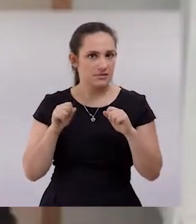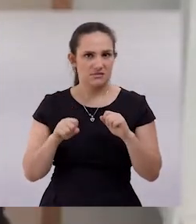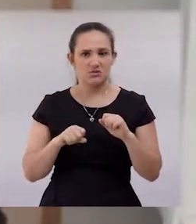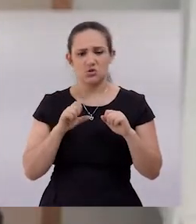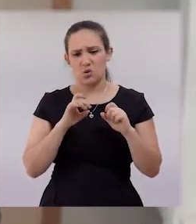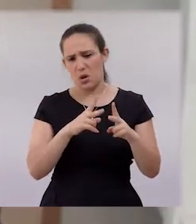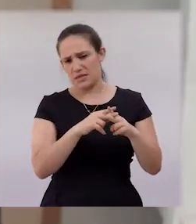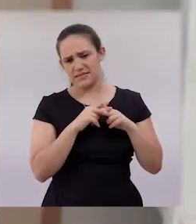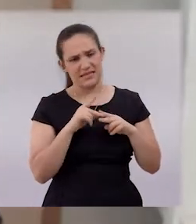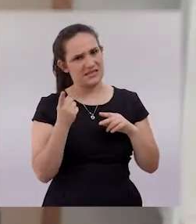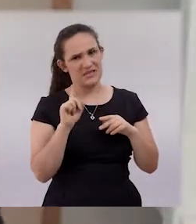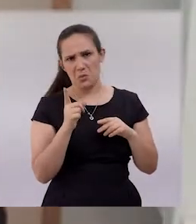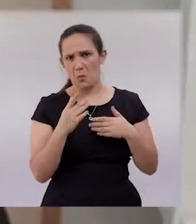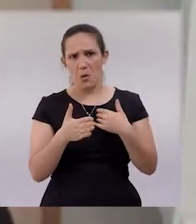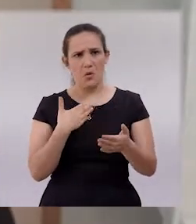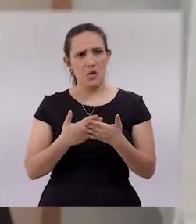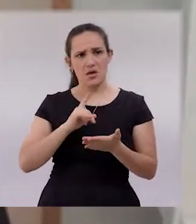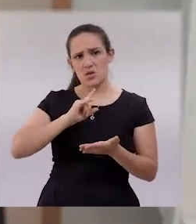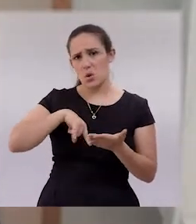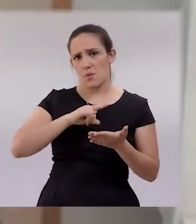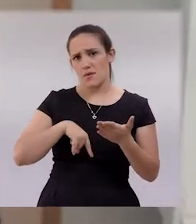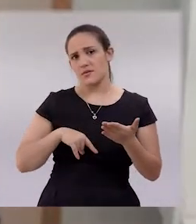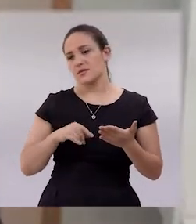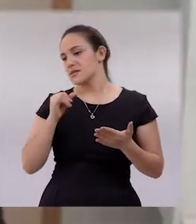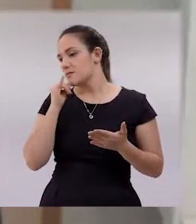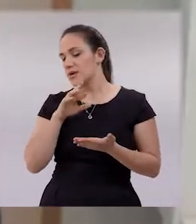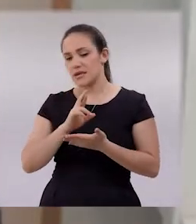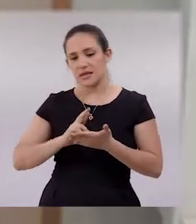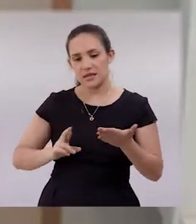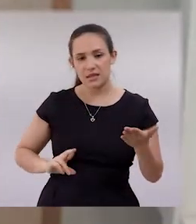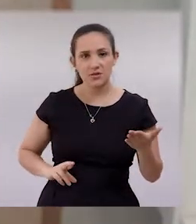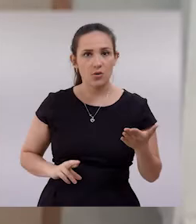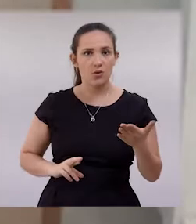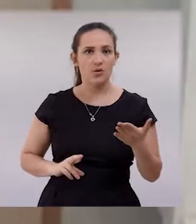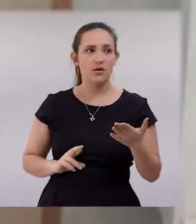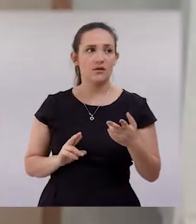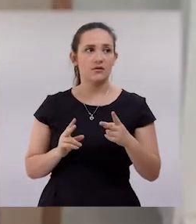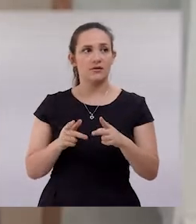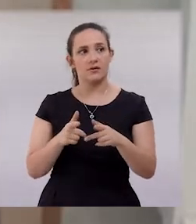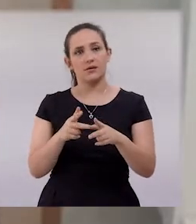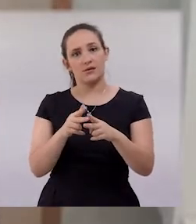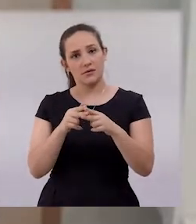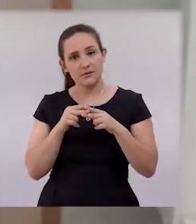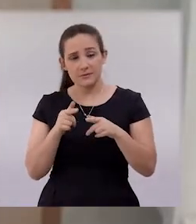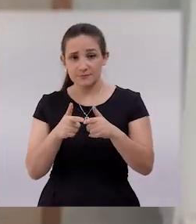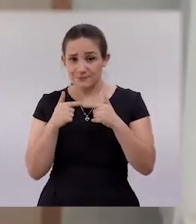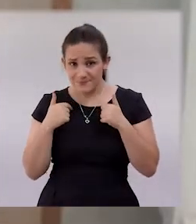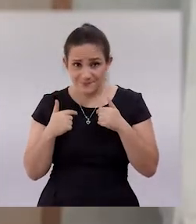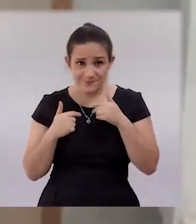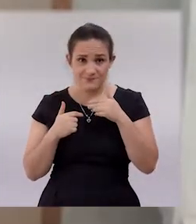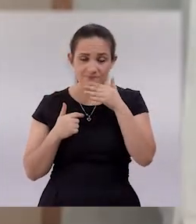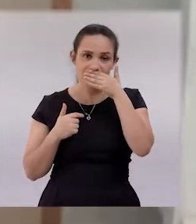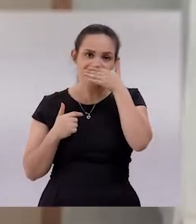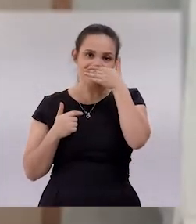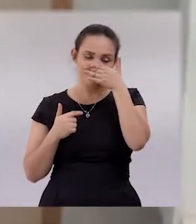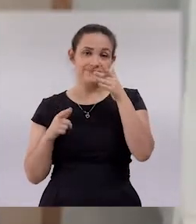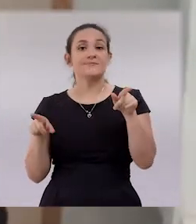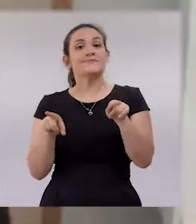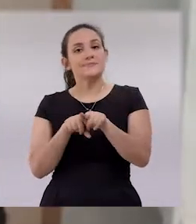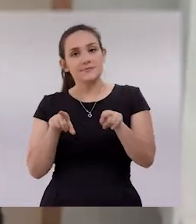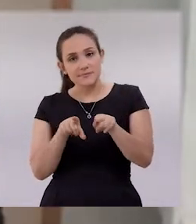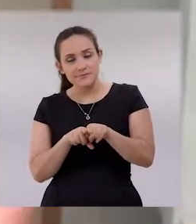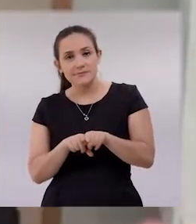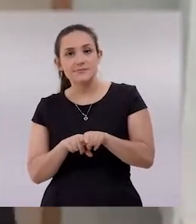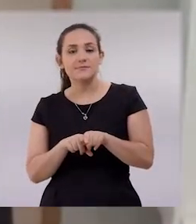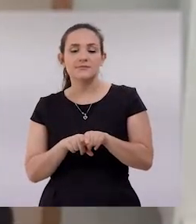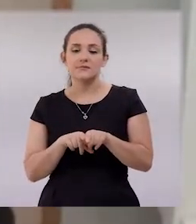não só de emissão de receita, mas qualquer outro documento eletrônico, como relatório médico, atestados eletrônicos e